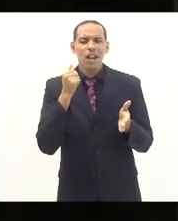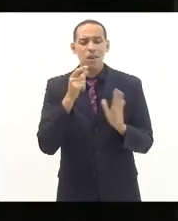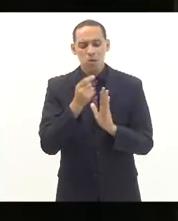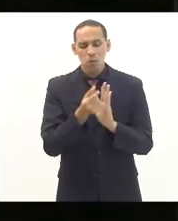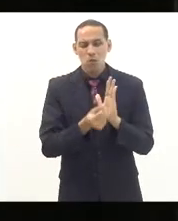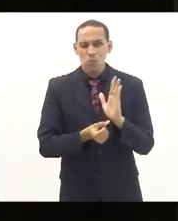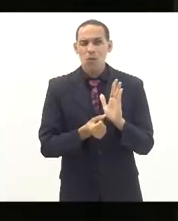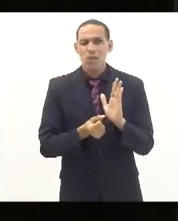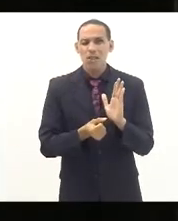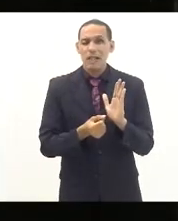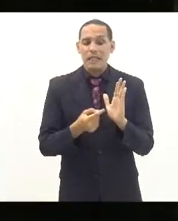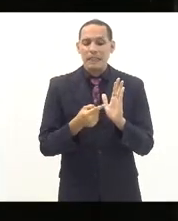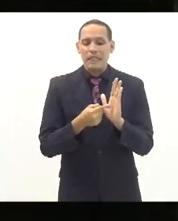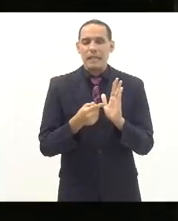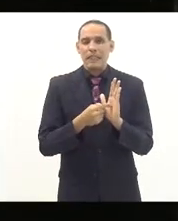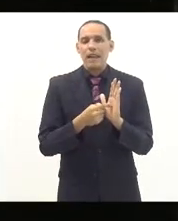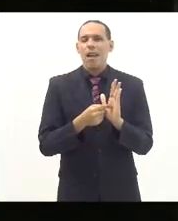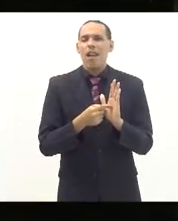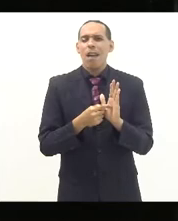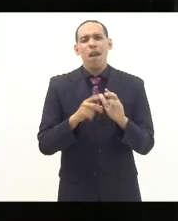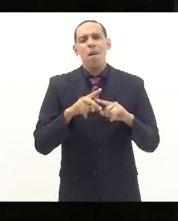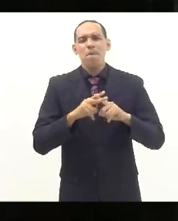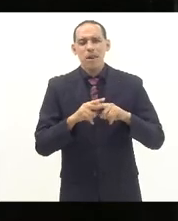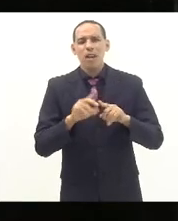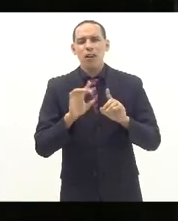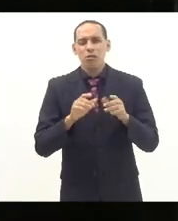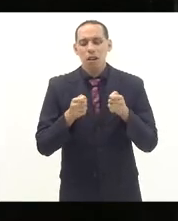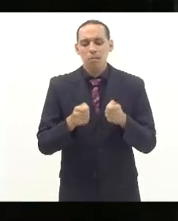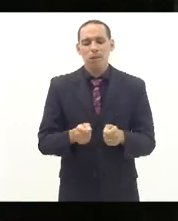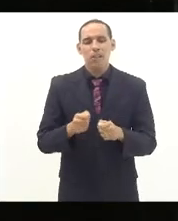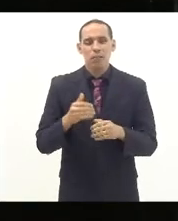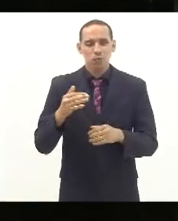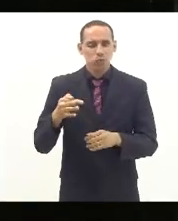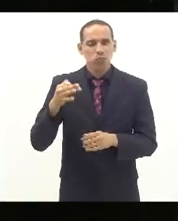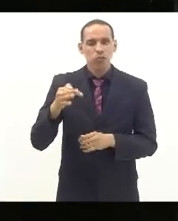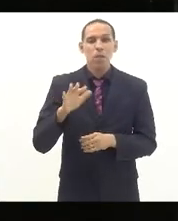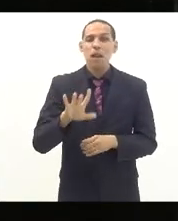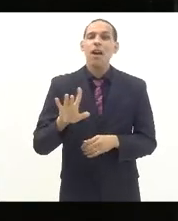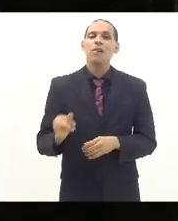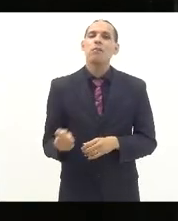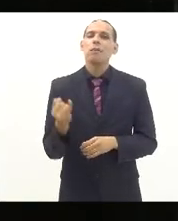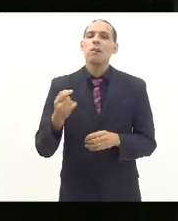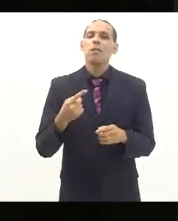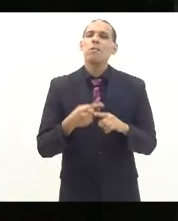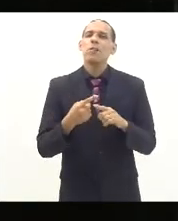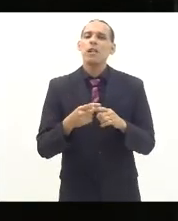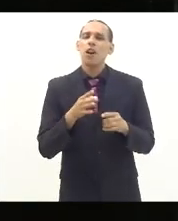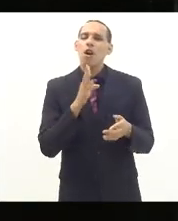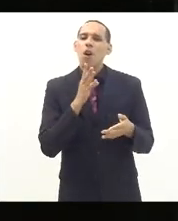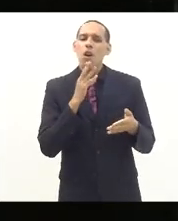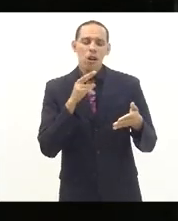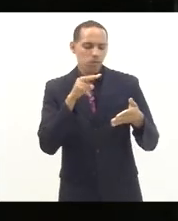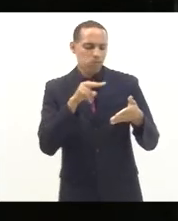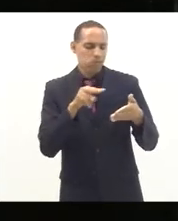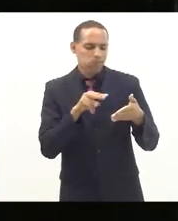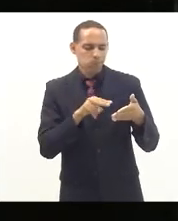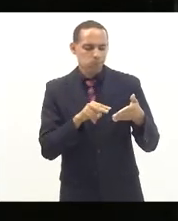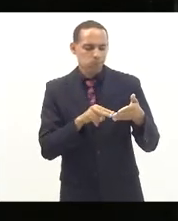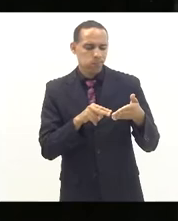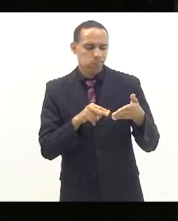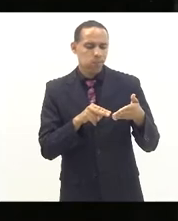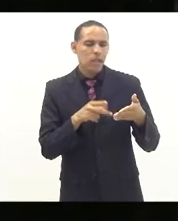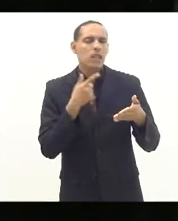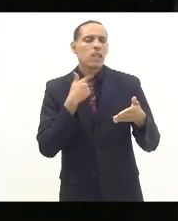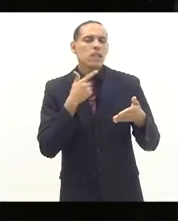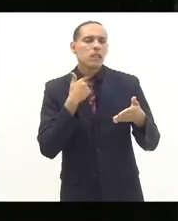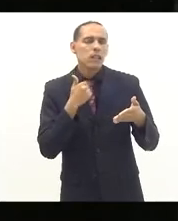orçamento é sempre uma peça de ficção mais importantes porque a gente pode pelo menos conhecer Quais são os